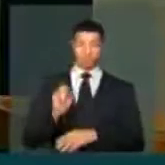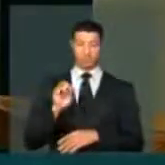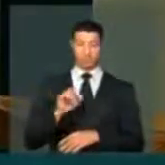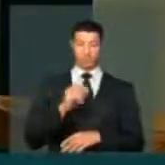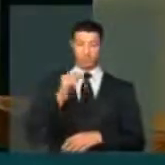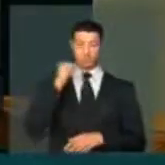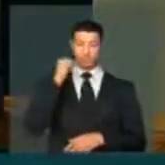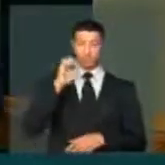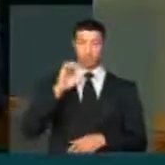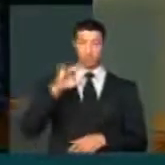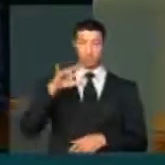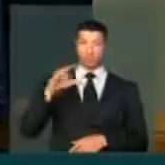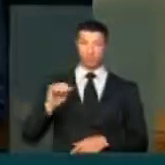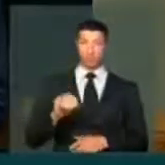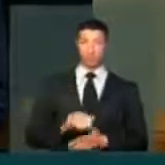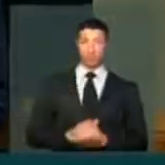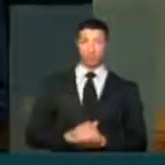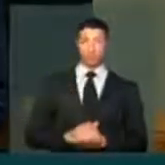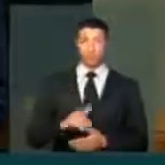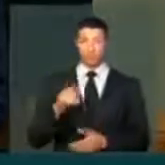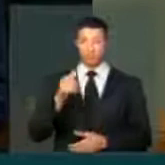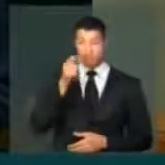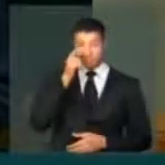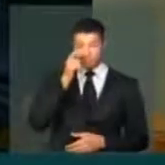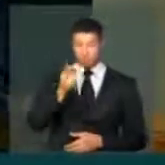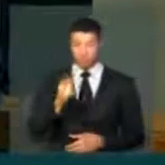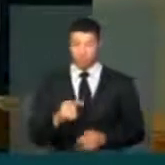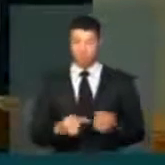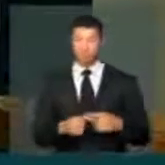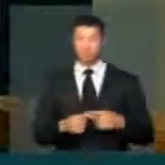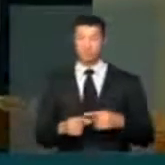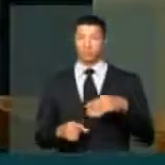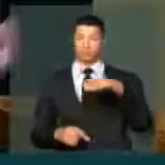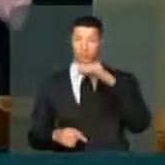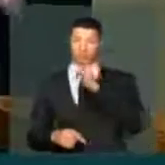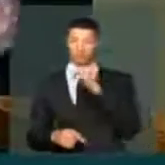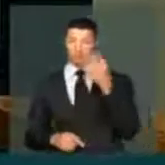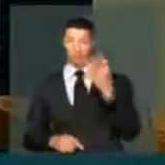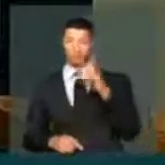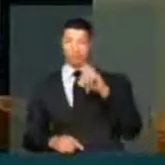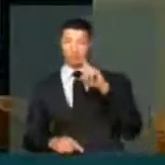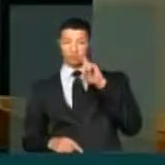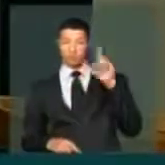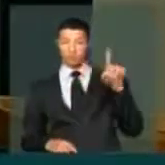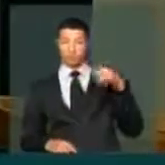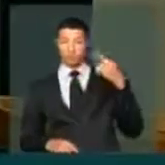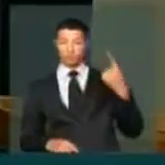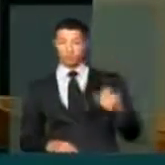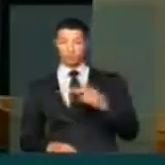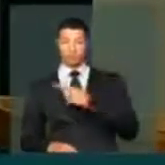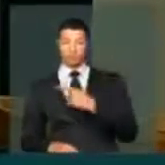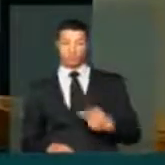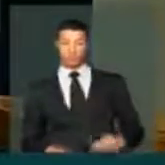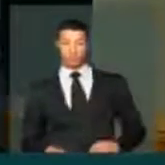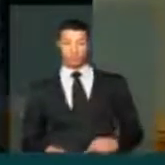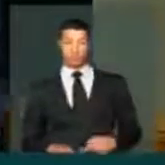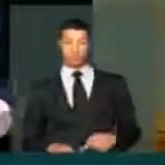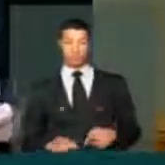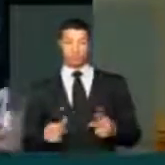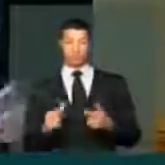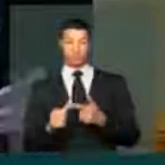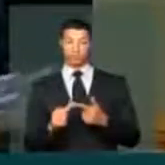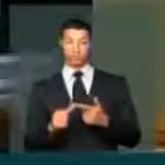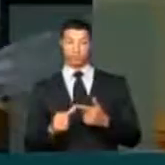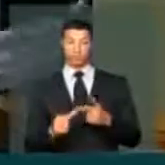o senador Aécio Neves. E é interessante que logo, 3 dias após a reeleição da presidente Dilma, a